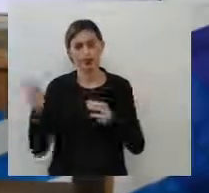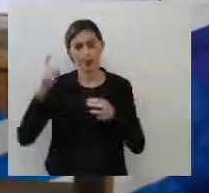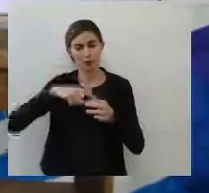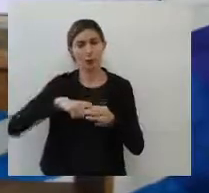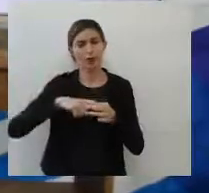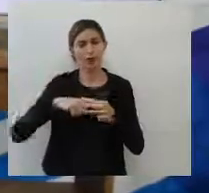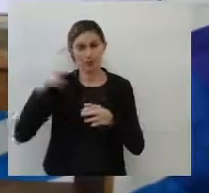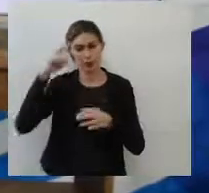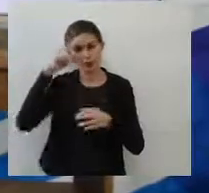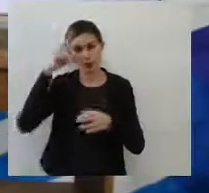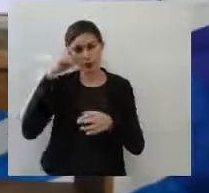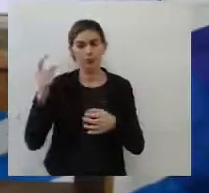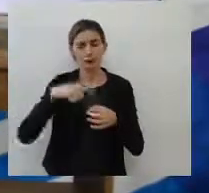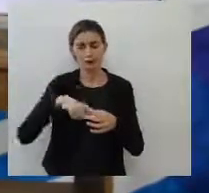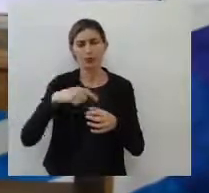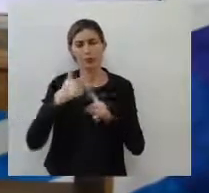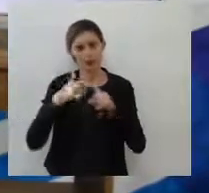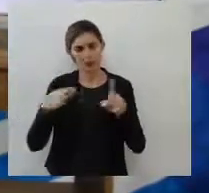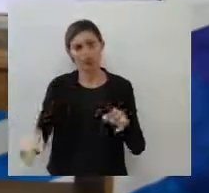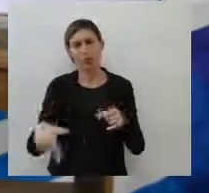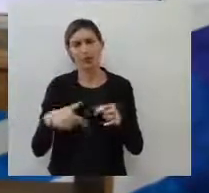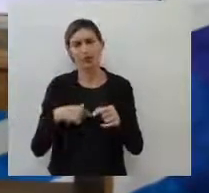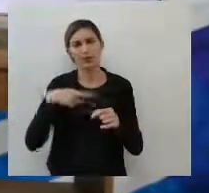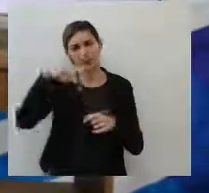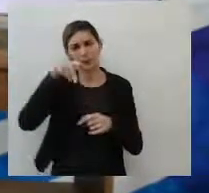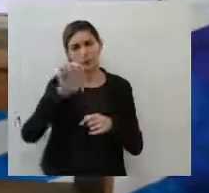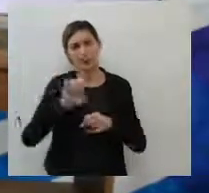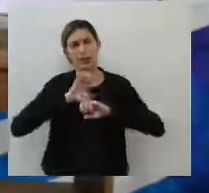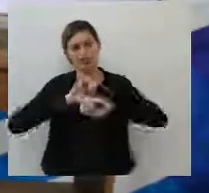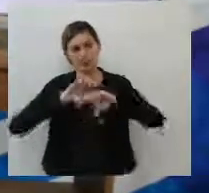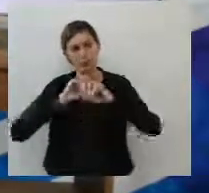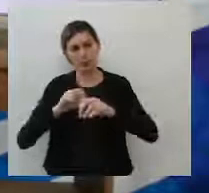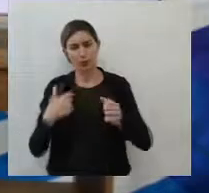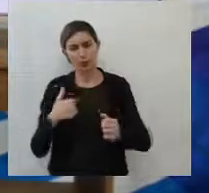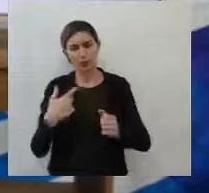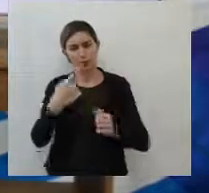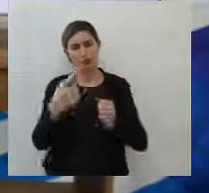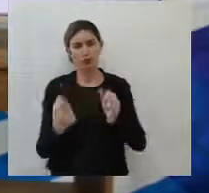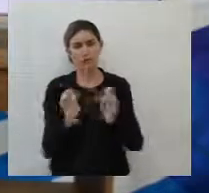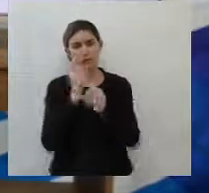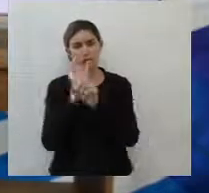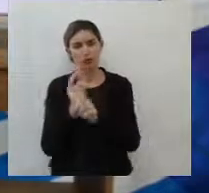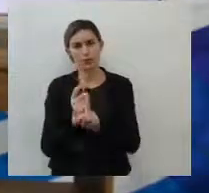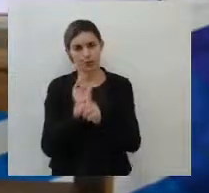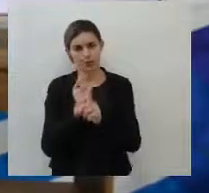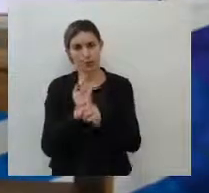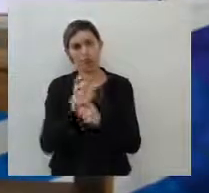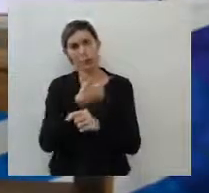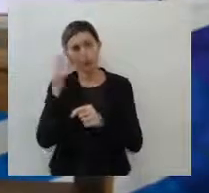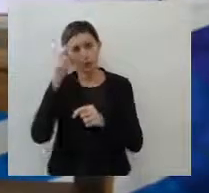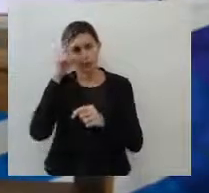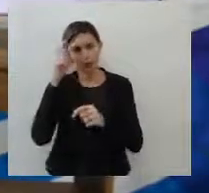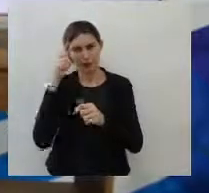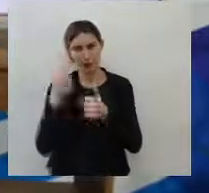volta segunda-feira com mais PE Educa. E eu e você nos encontramos numa